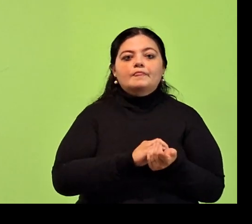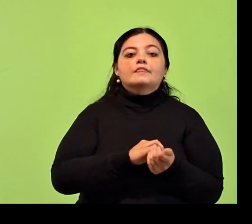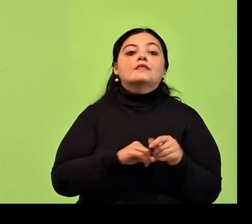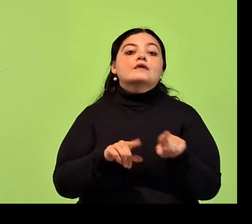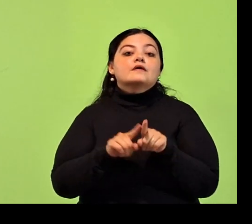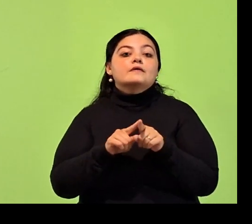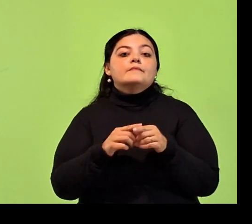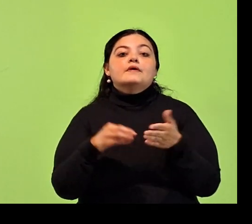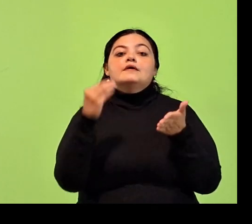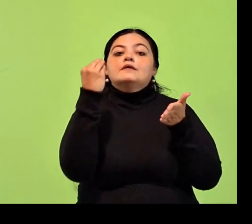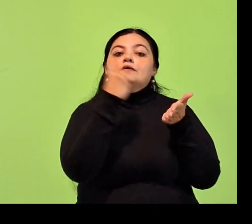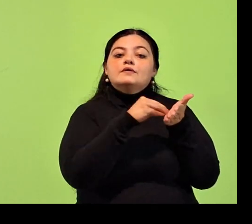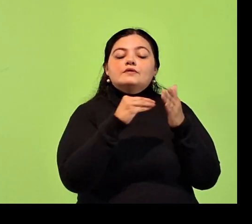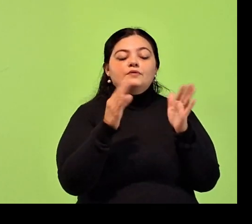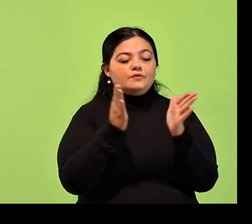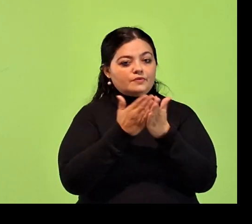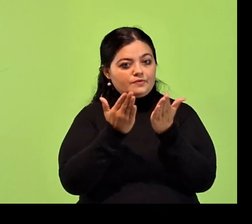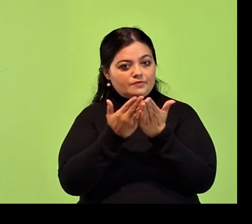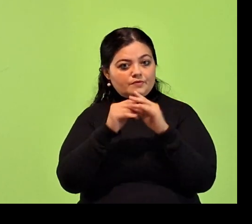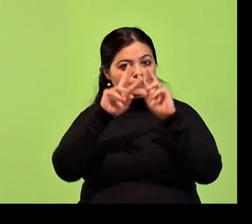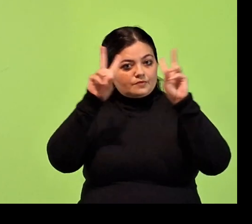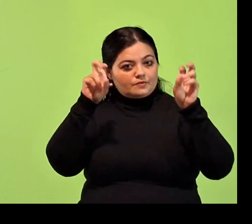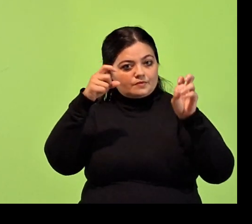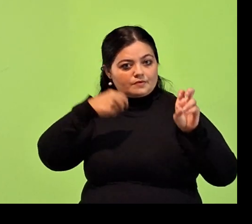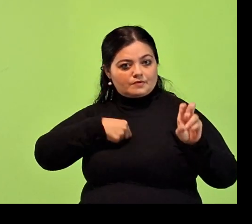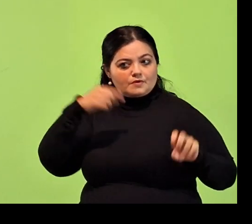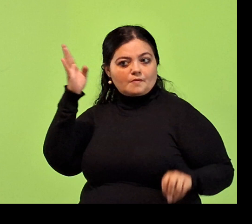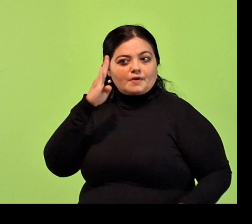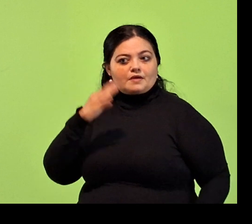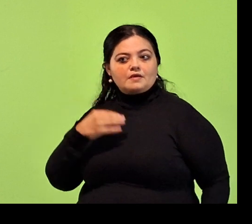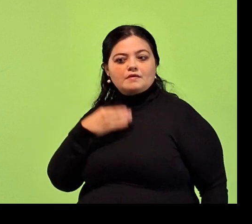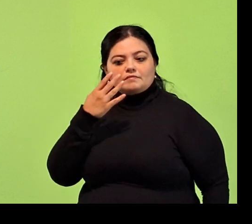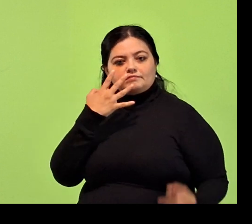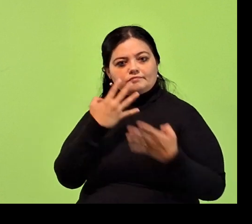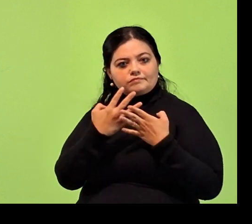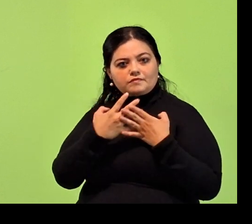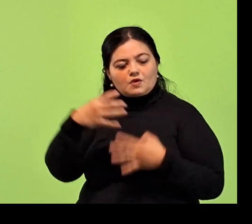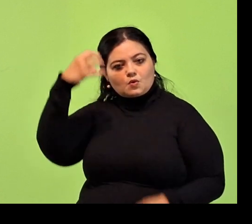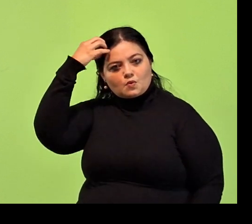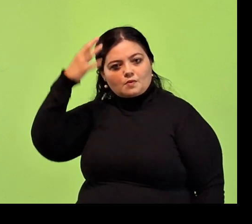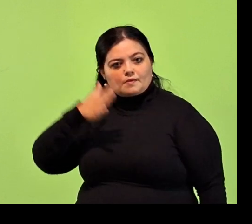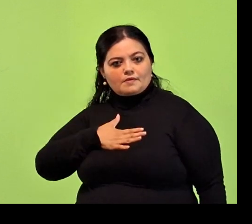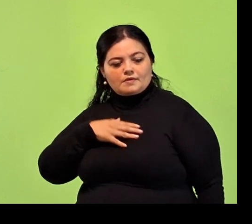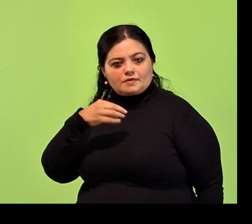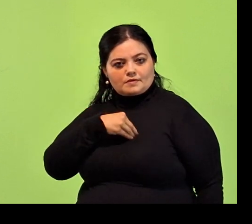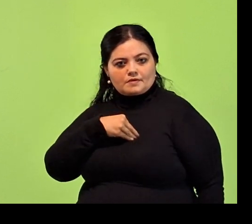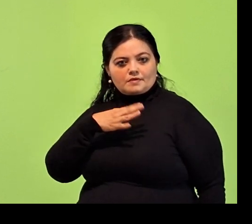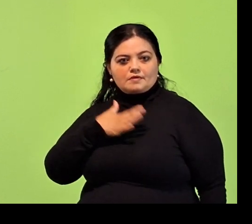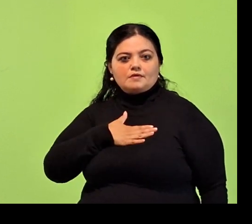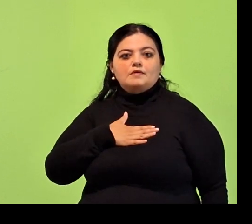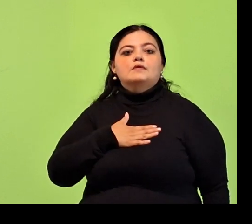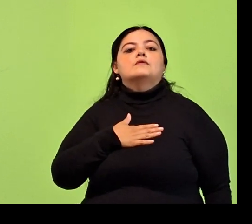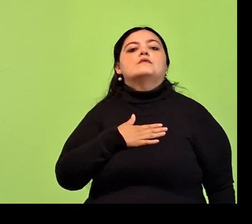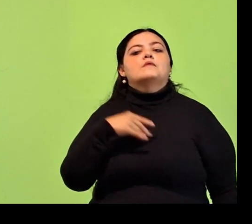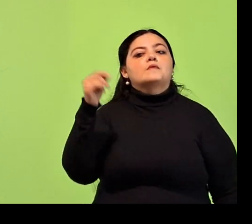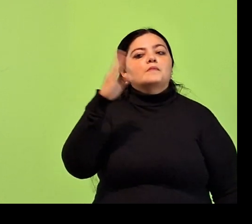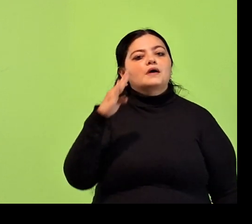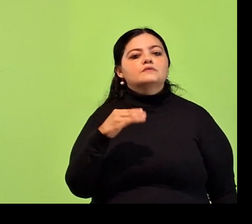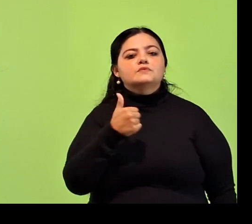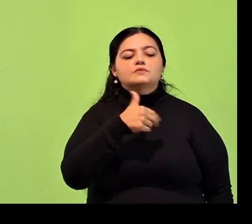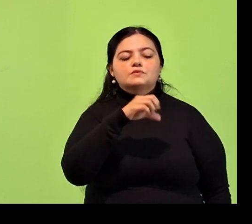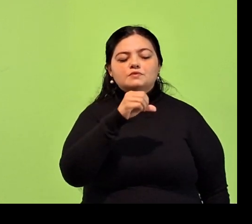livro chamado Eu, Brasileiro, Confesso Minha Culpa e Meu Pecado, Cultura Marginal no Brasil das décadas de 1960